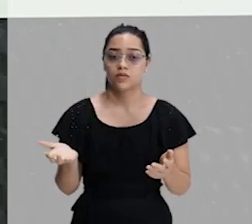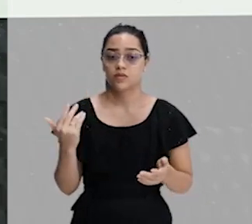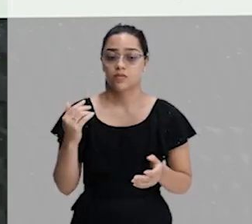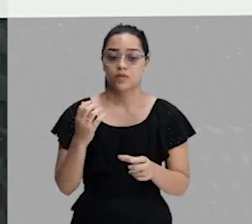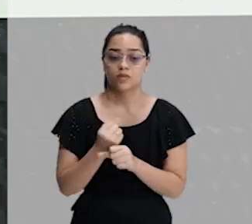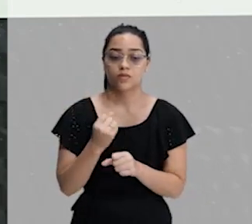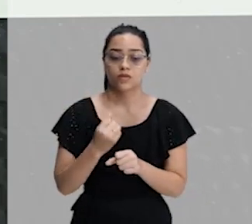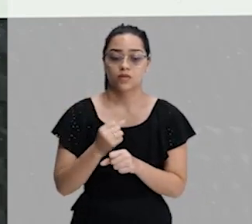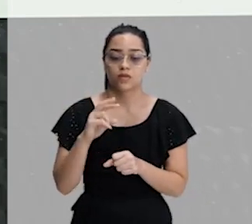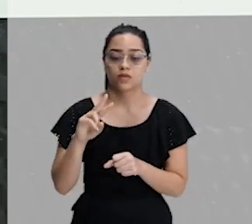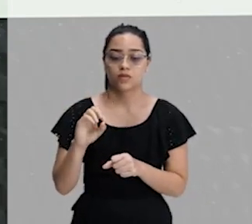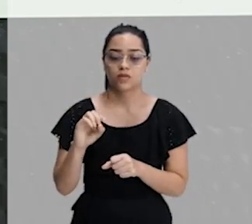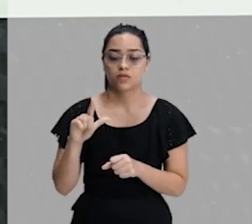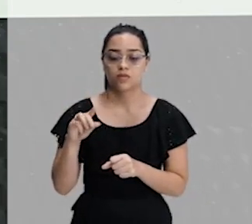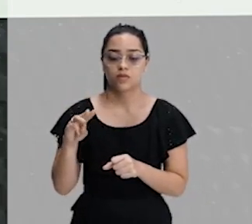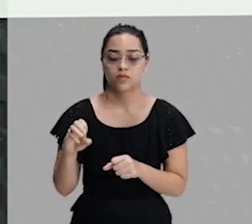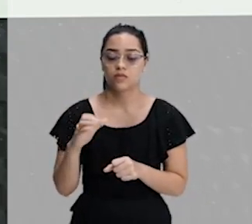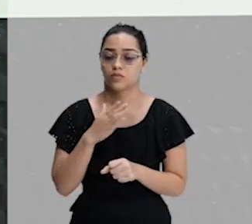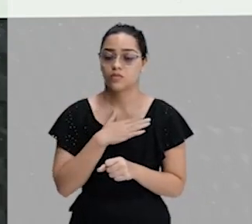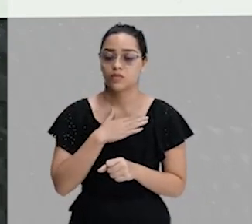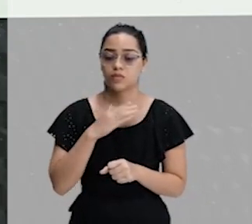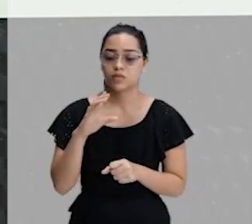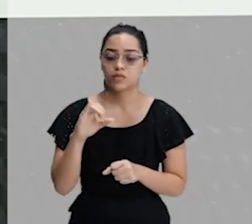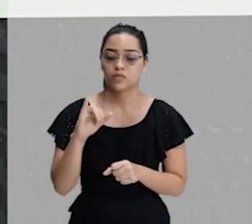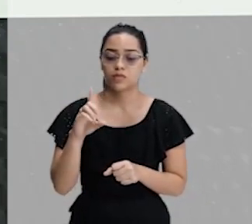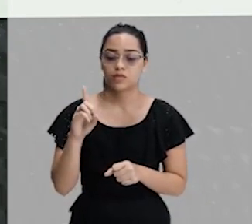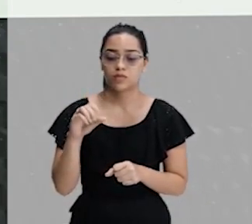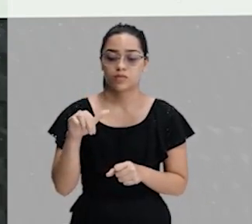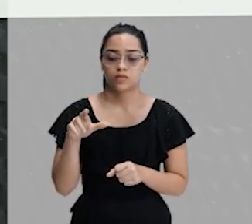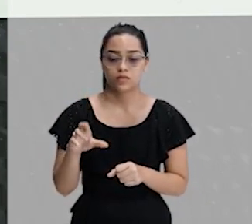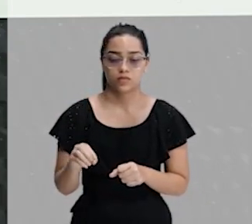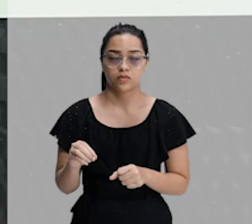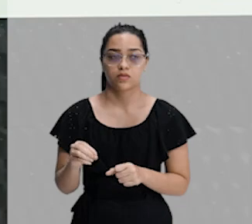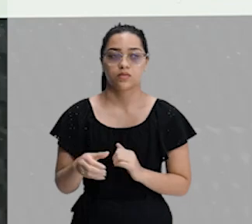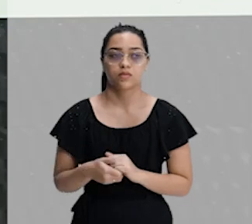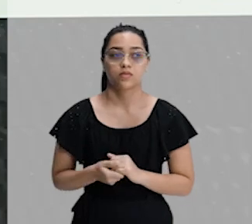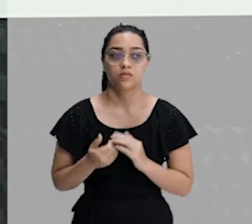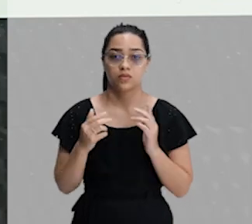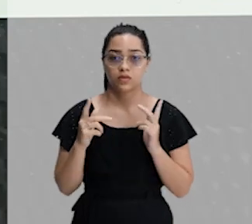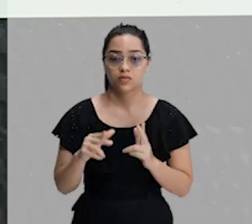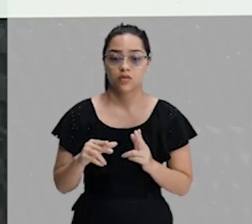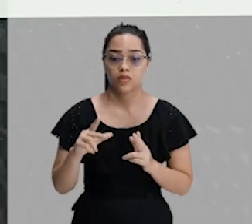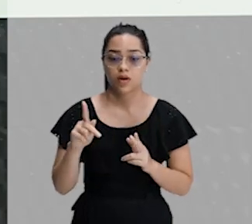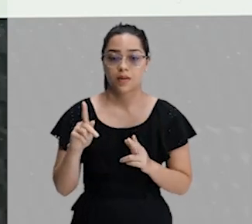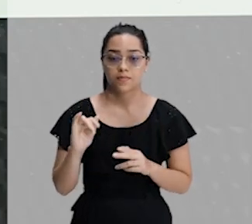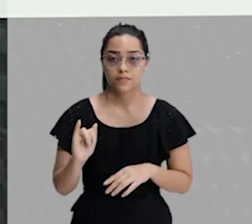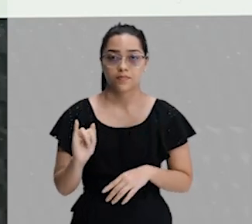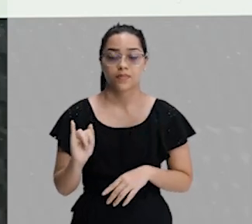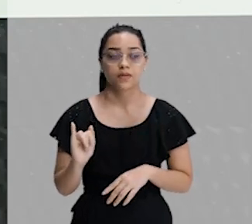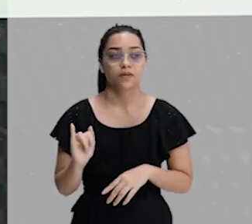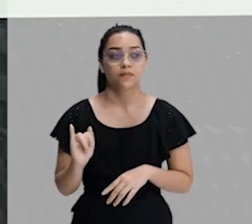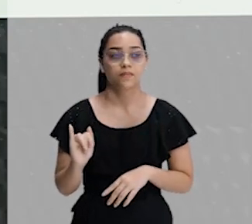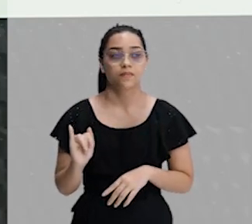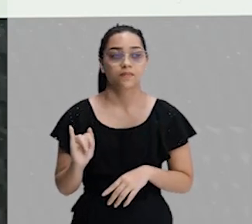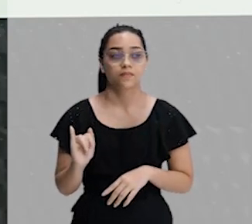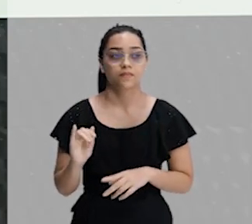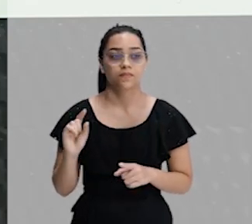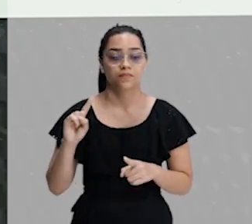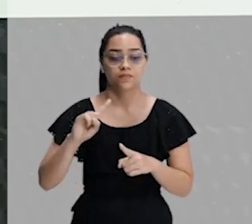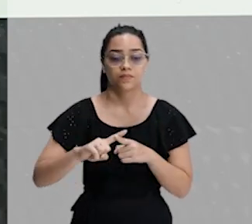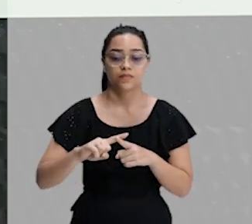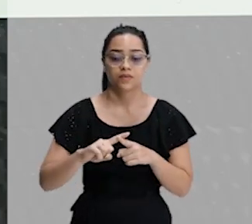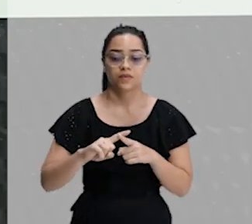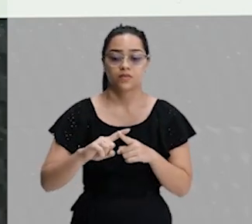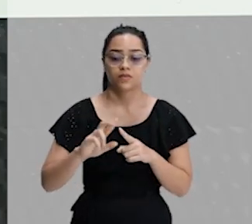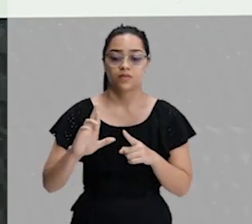o volume aí desse meu cilindro. O volume vai ser igual a π vezes o